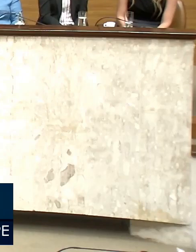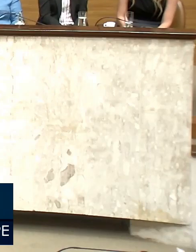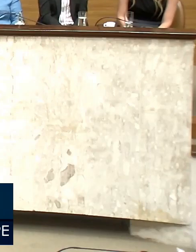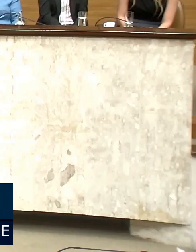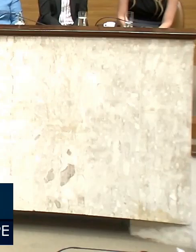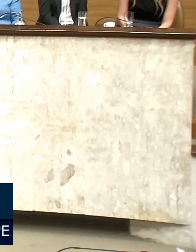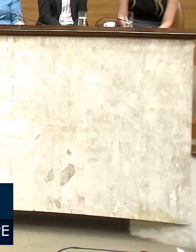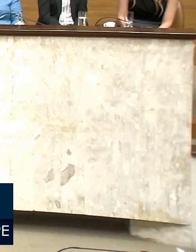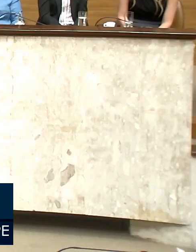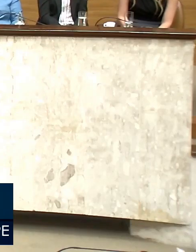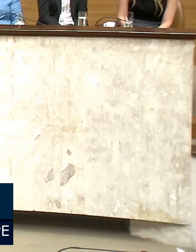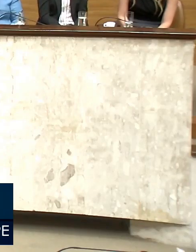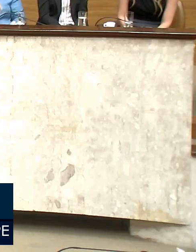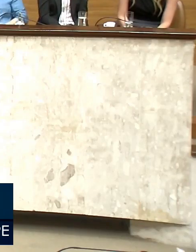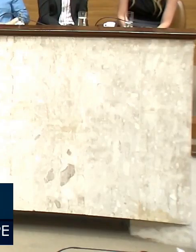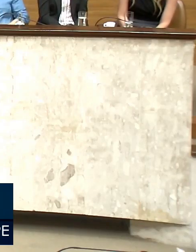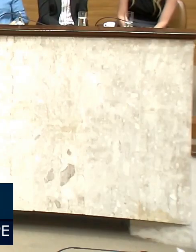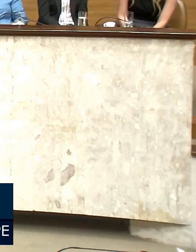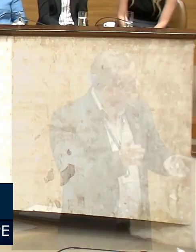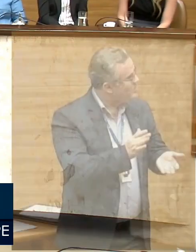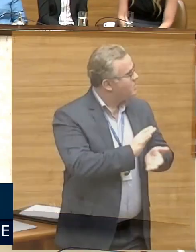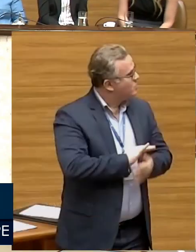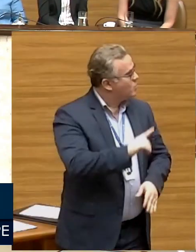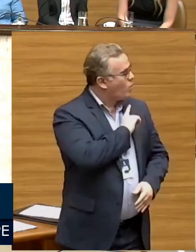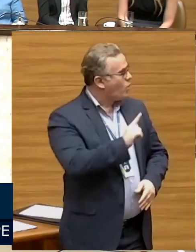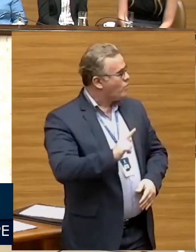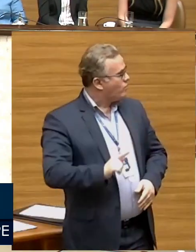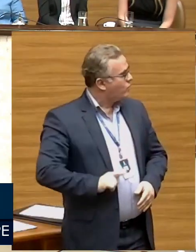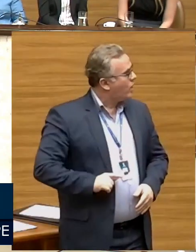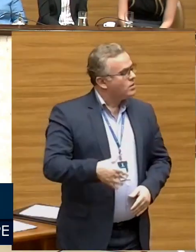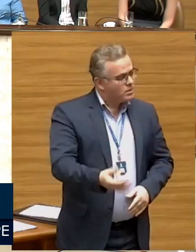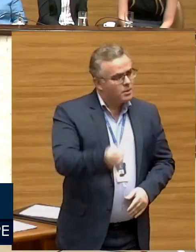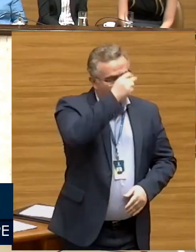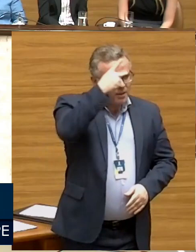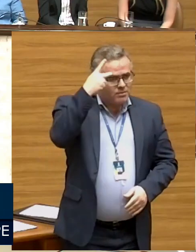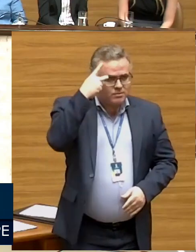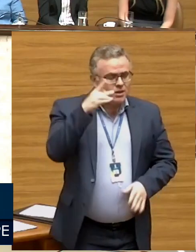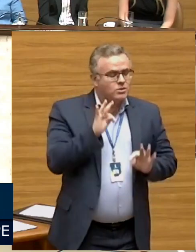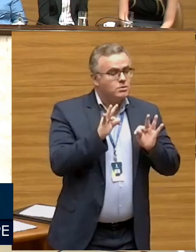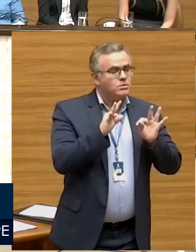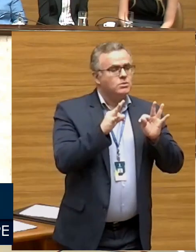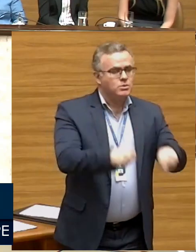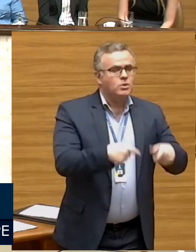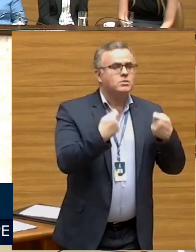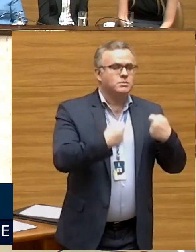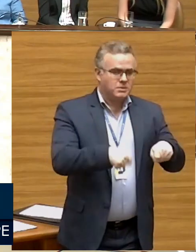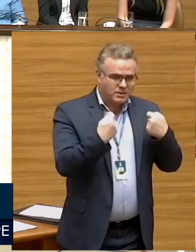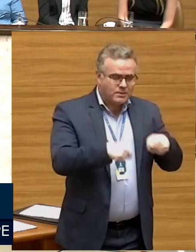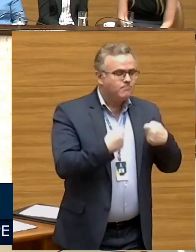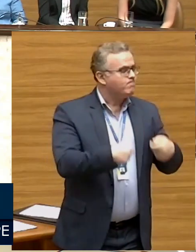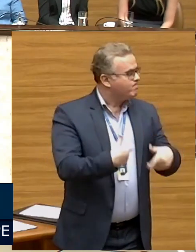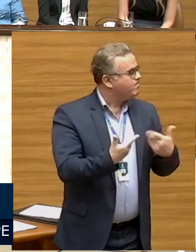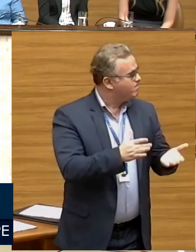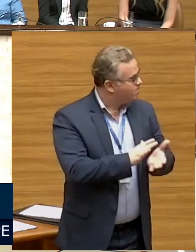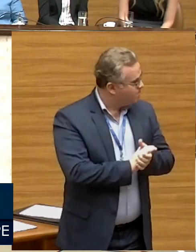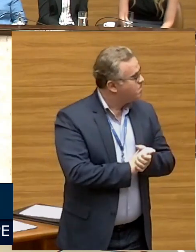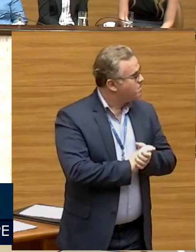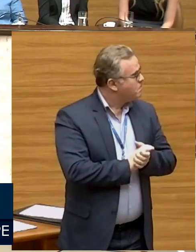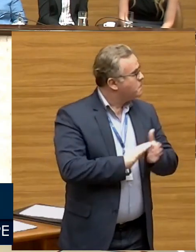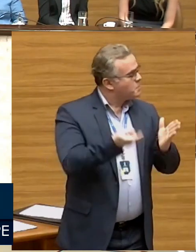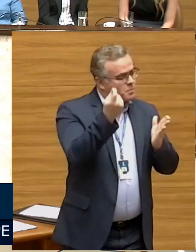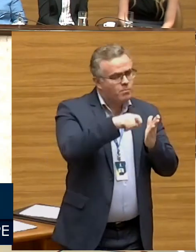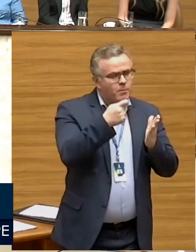eu acho que se os governos, né, municipais, estaduais, pelo